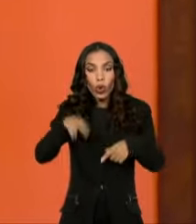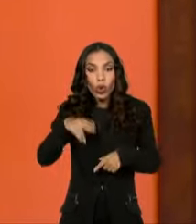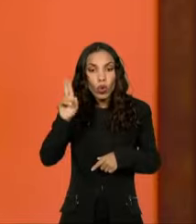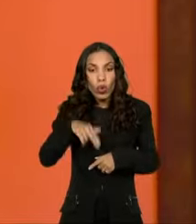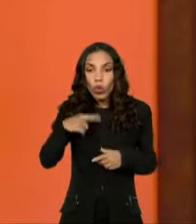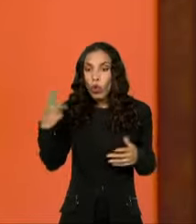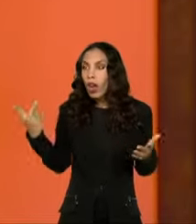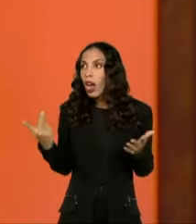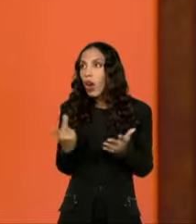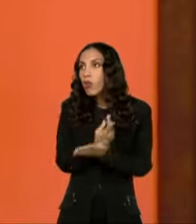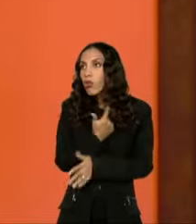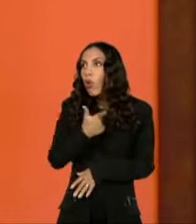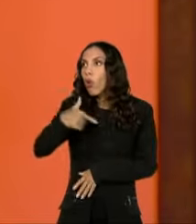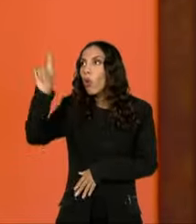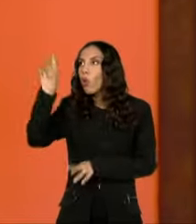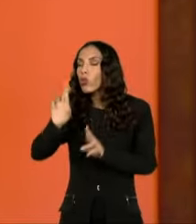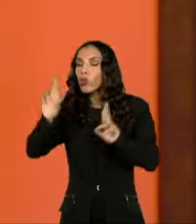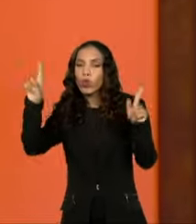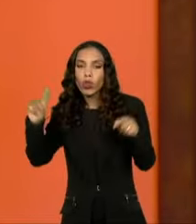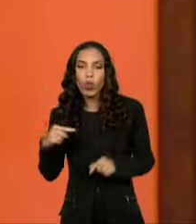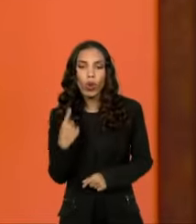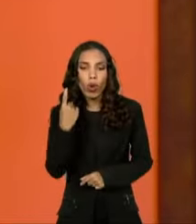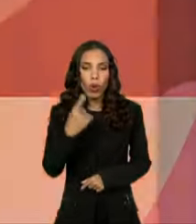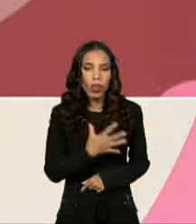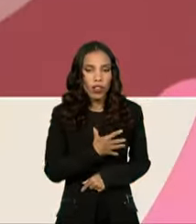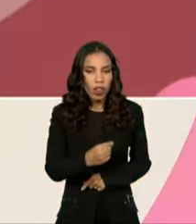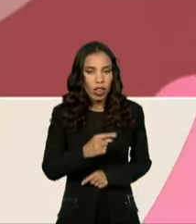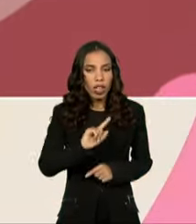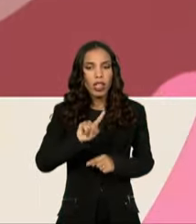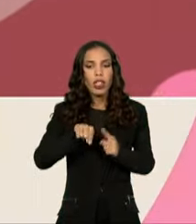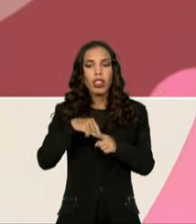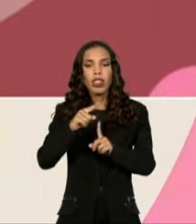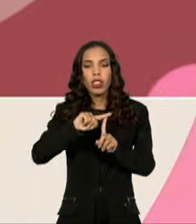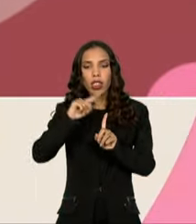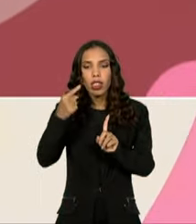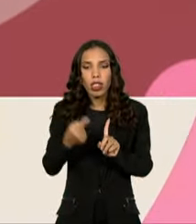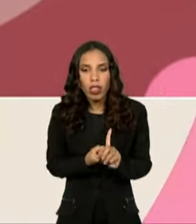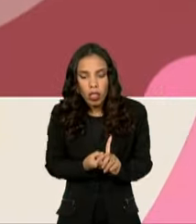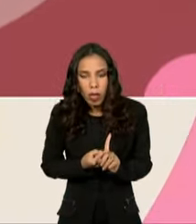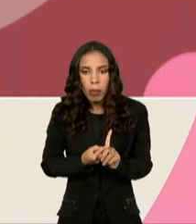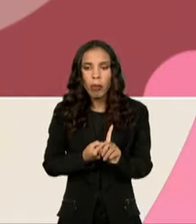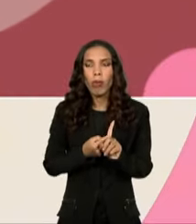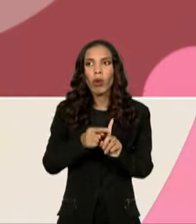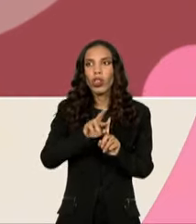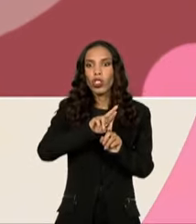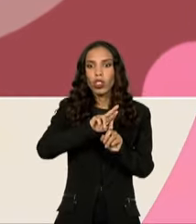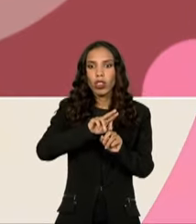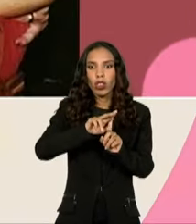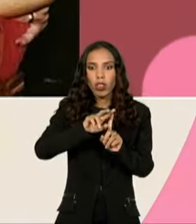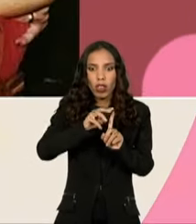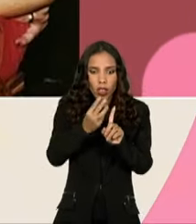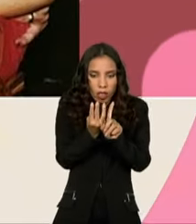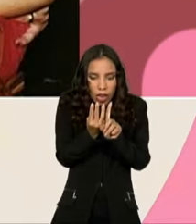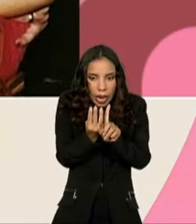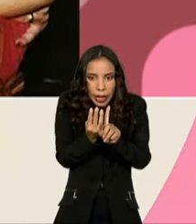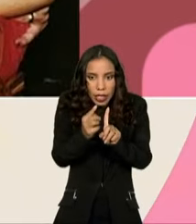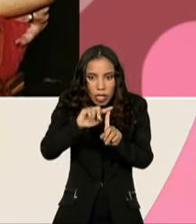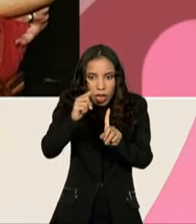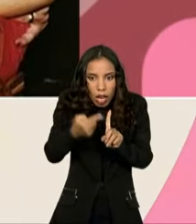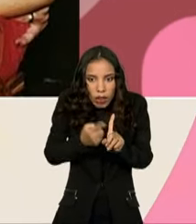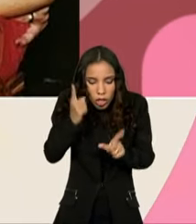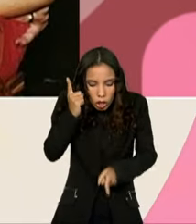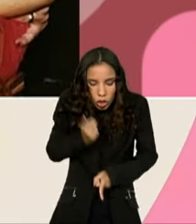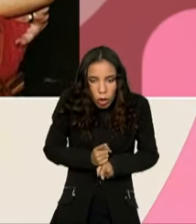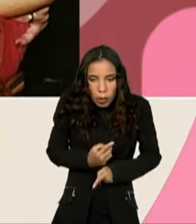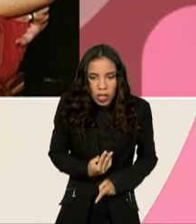outra realidade. Eu fico imaginando a pessoa que tem um filho e depois engravida de múltiplos. Deve ser enlouquecedor, porque... Uhum. Né? Para mim,